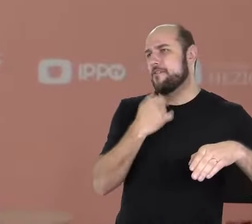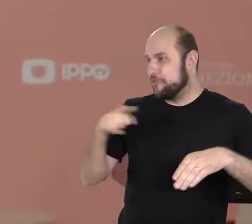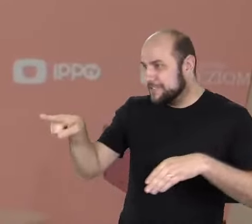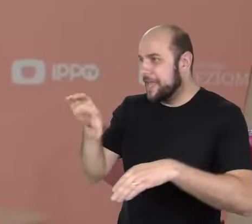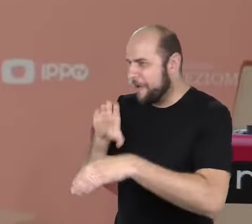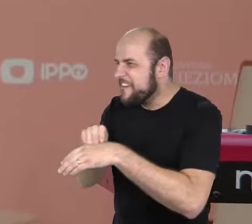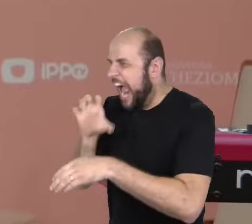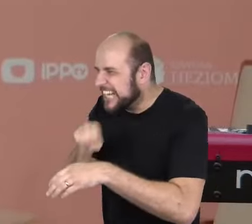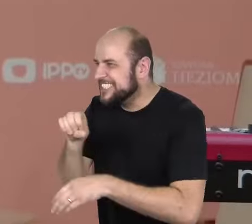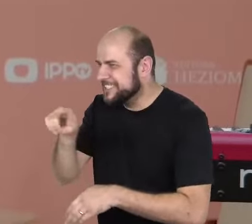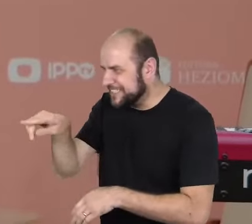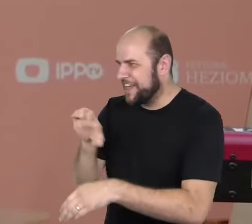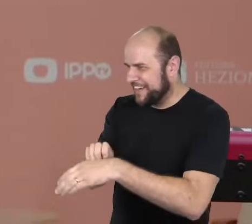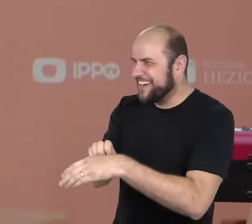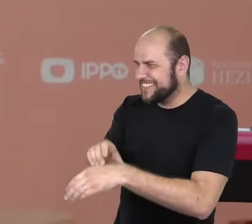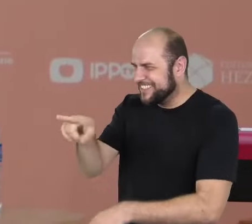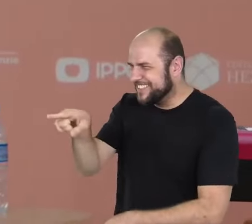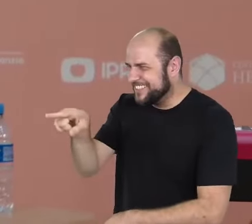mordia?